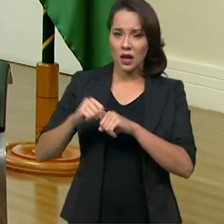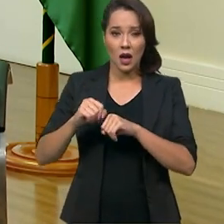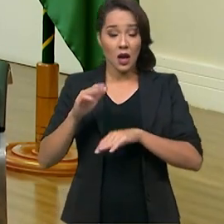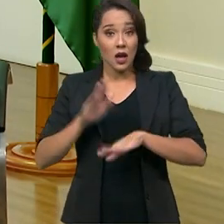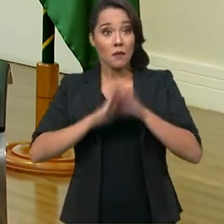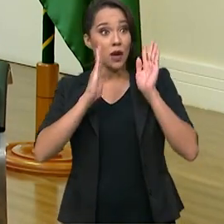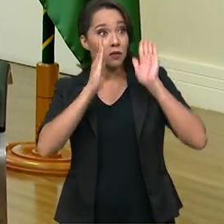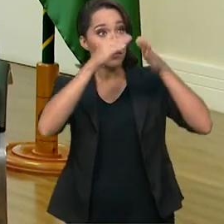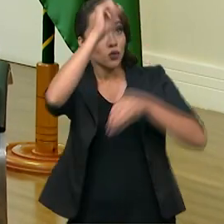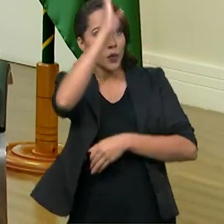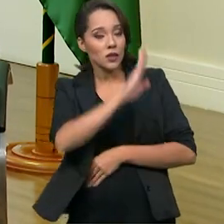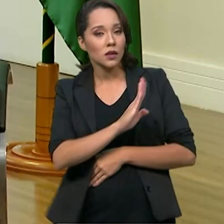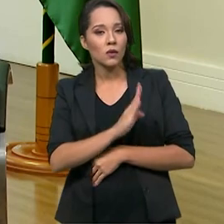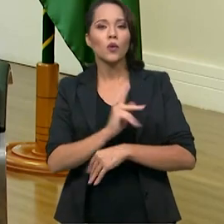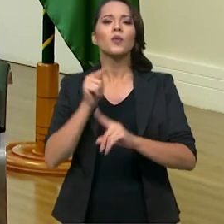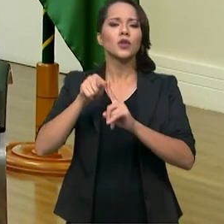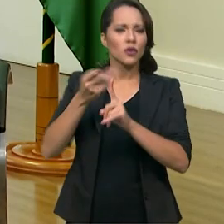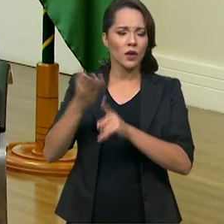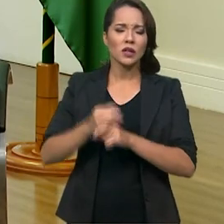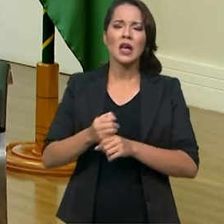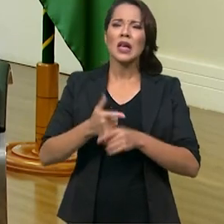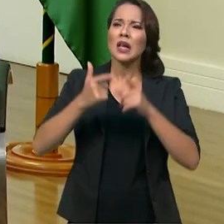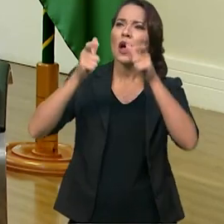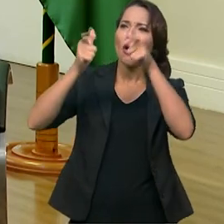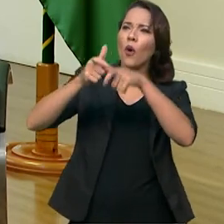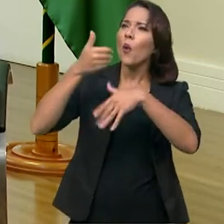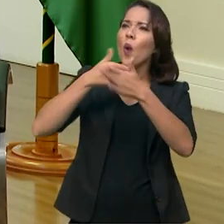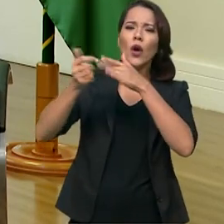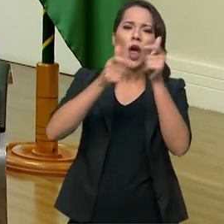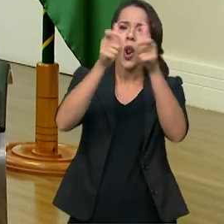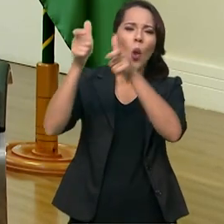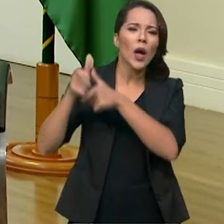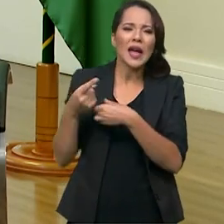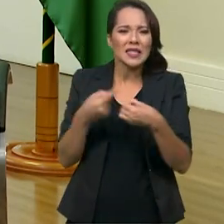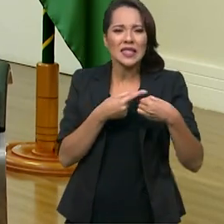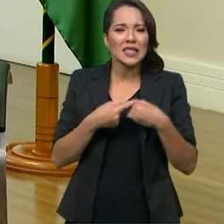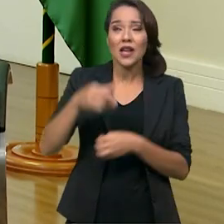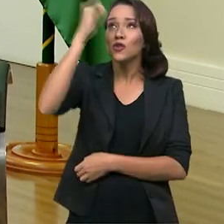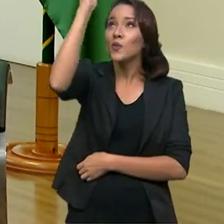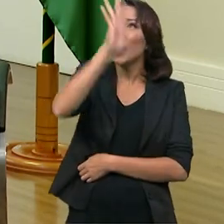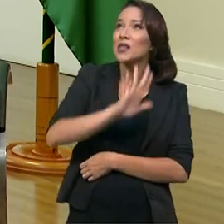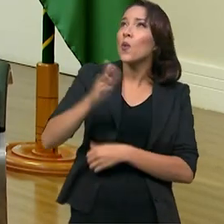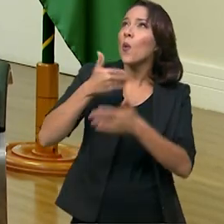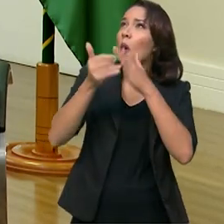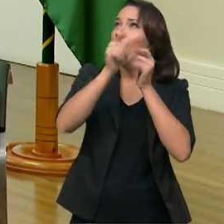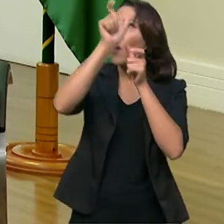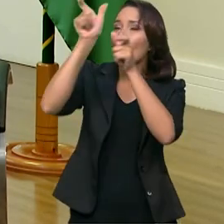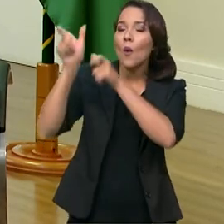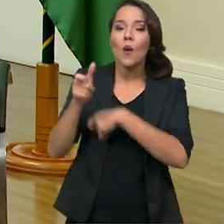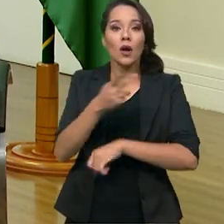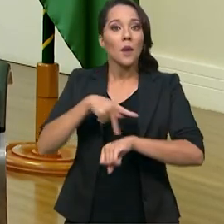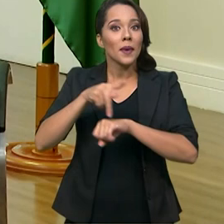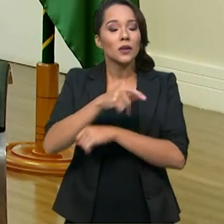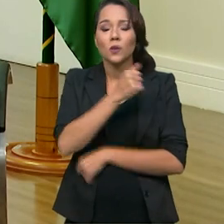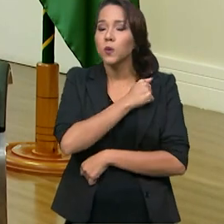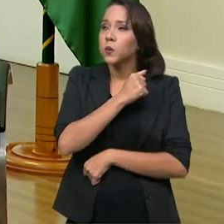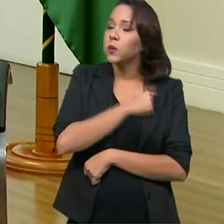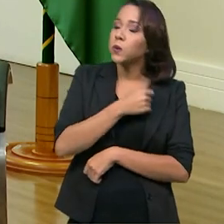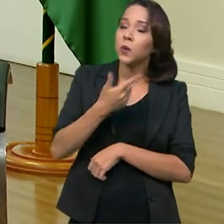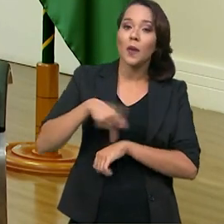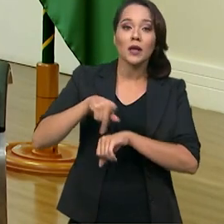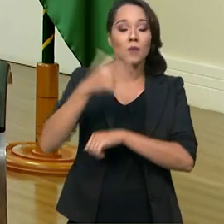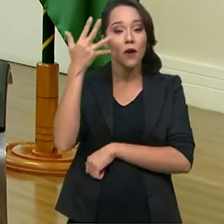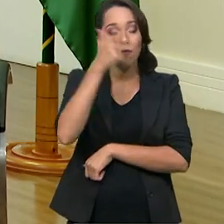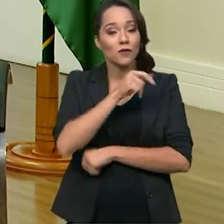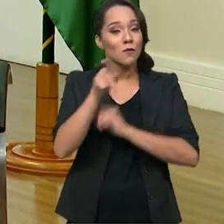nossa finalidade. Fazer com que lá na ponta, em qualquer uma das cidades do nosso Brasil, que é um país gigantesco, um país maravilhoso, que